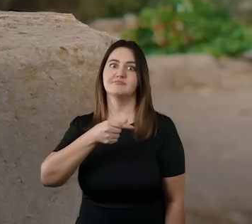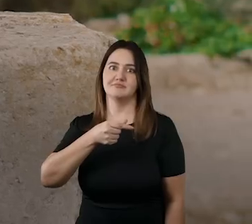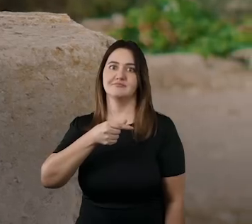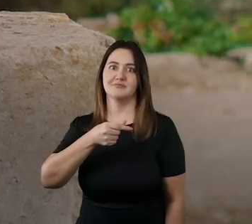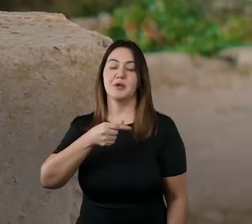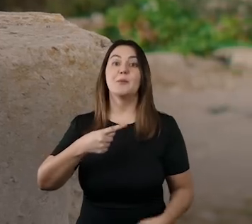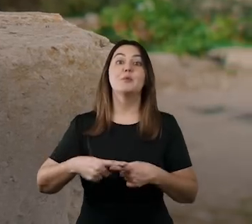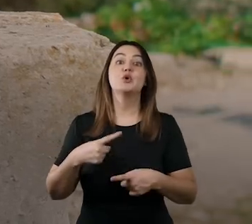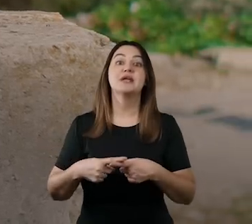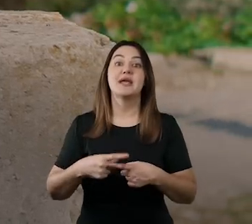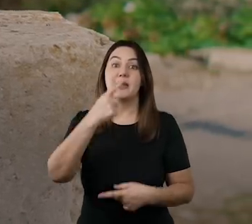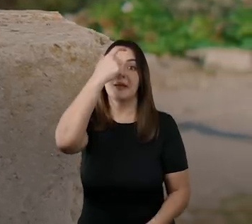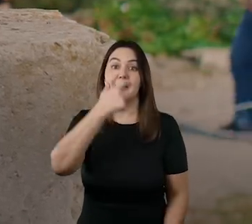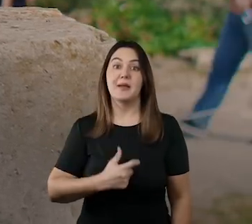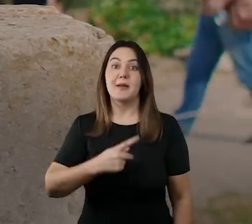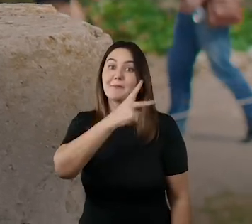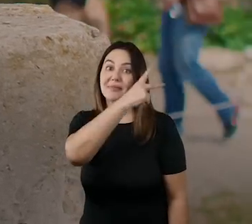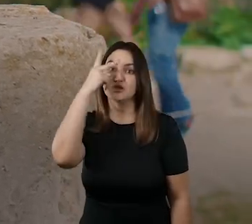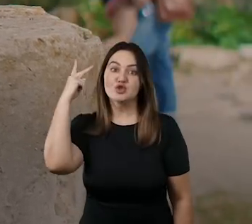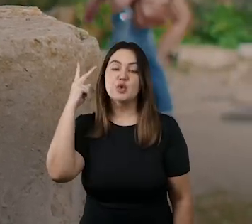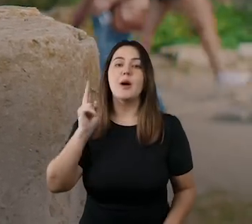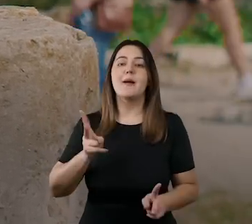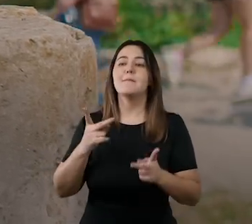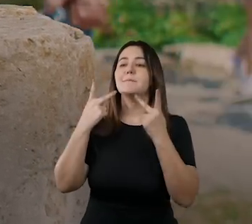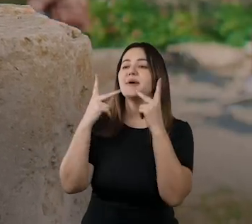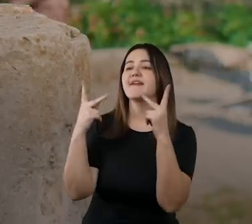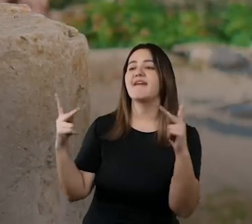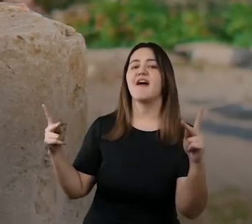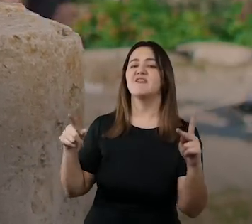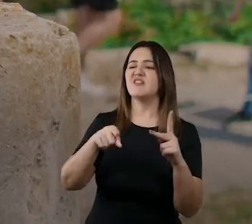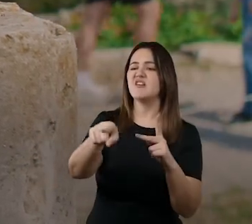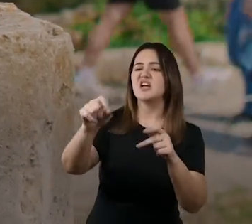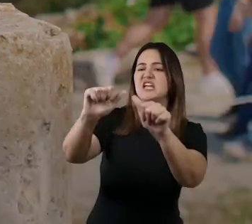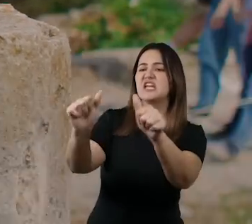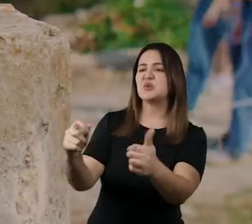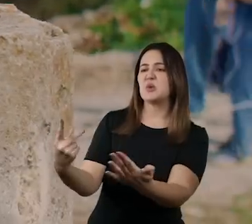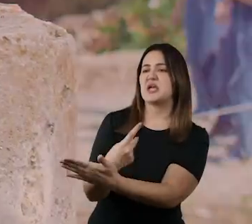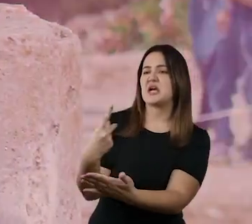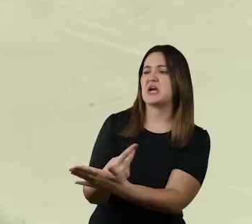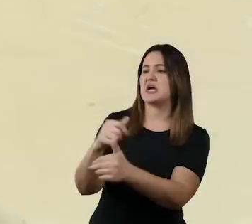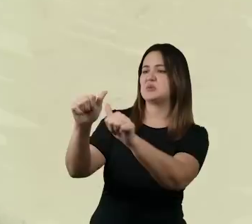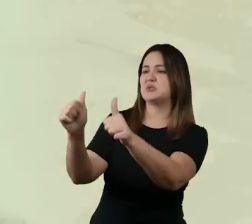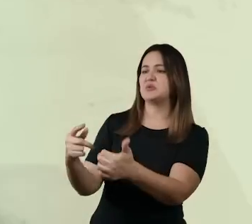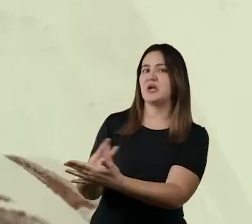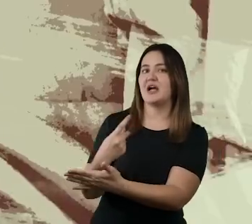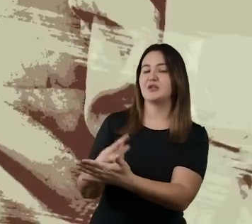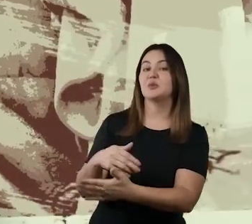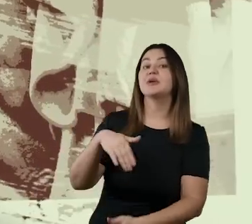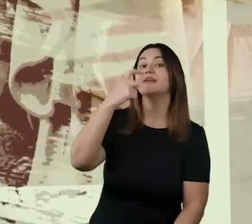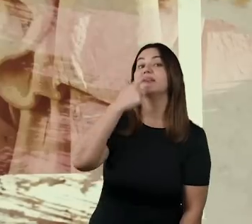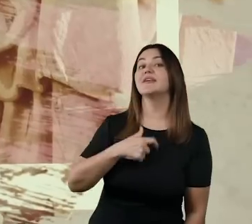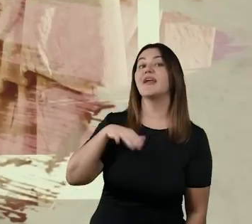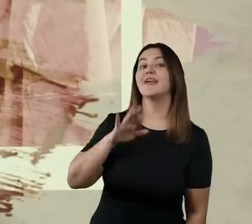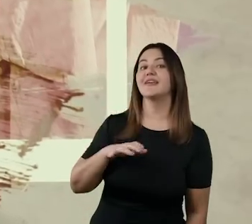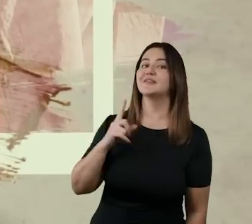deuses, mas sim a negação dos deuses nacionais da Grécia. Eu estou falando de Sócrates. Sócrates foi condenado